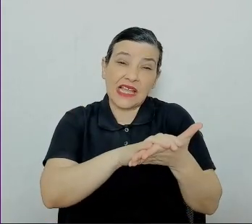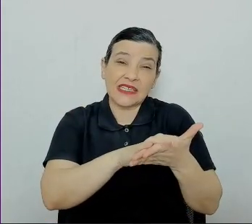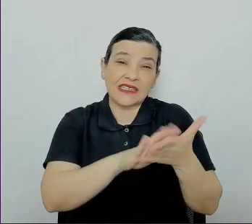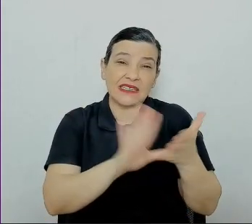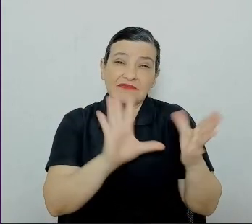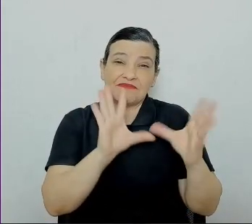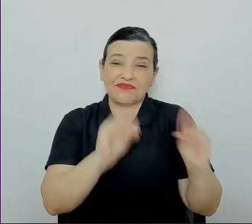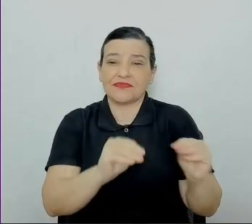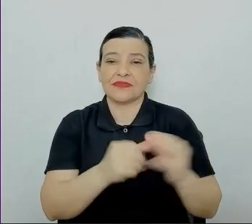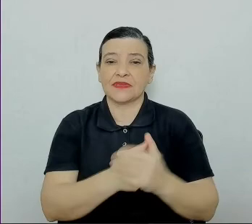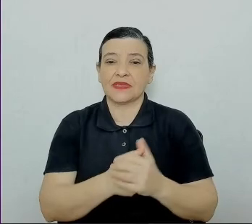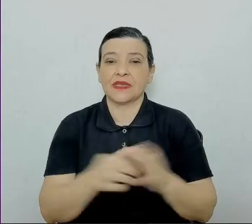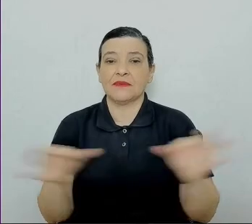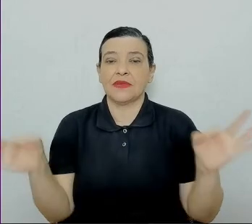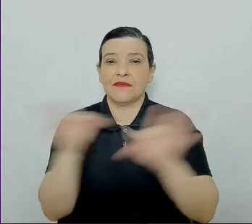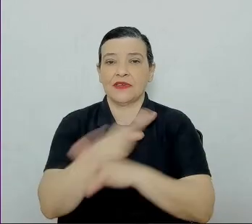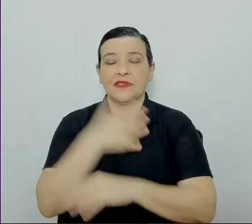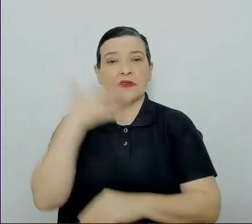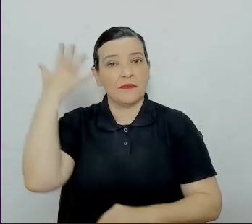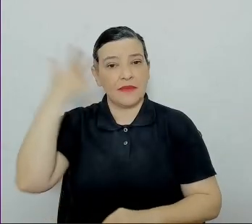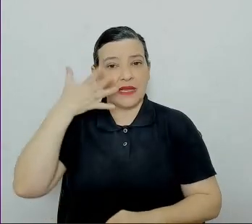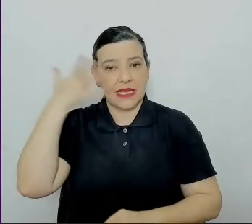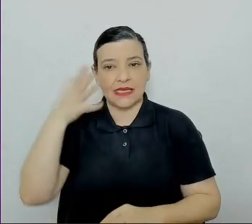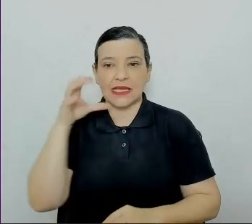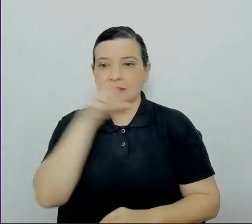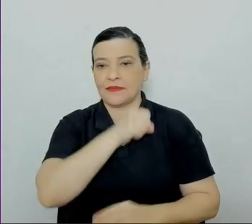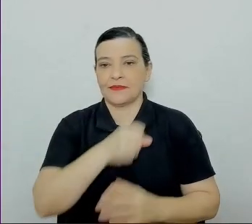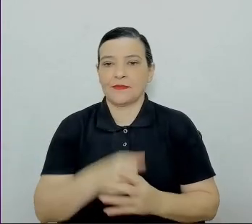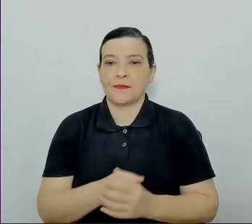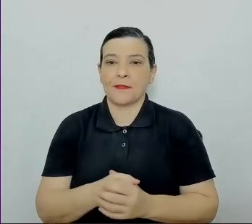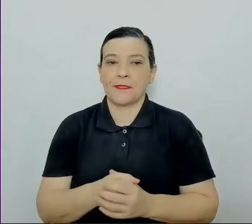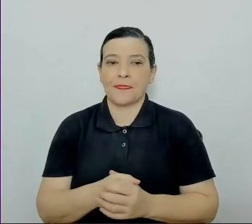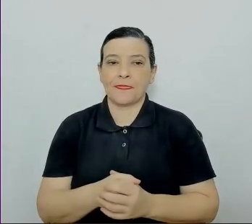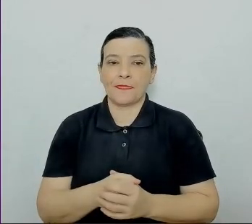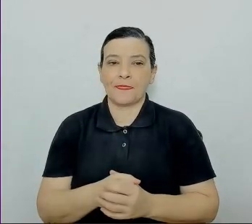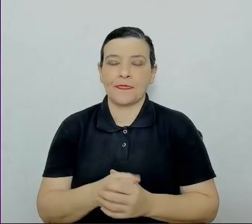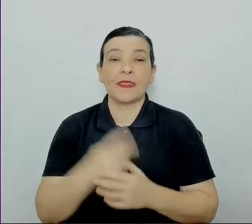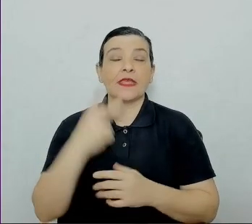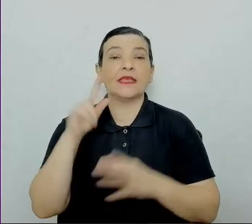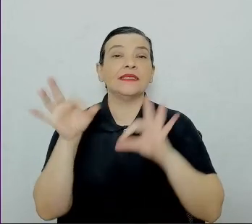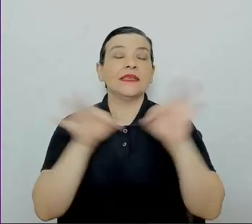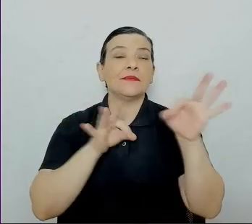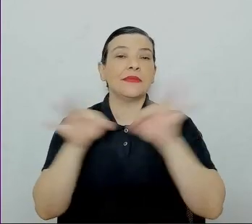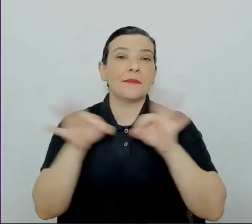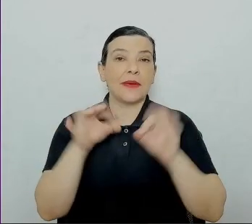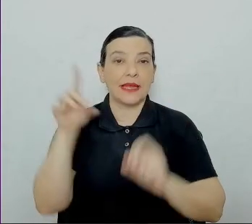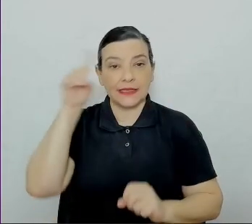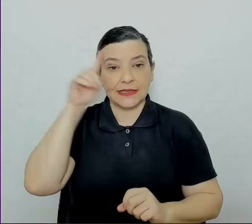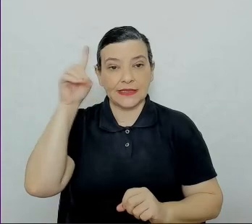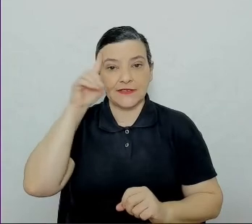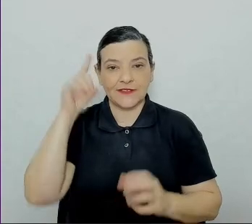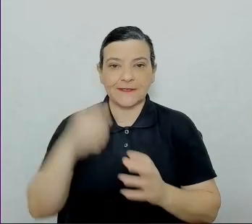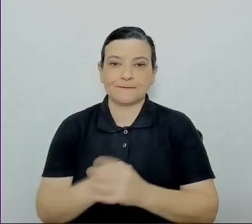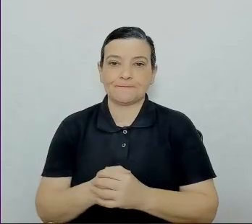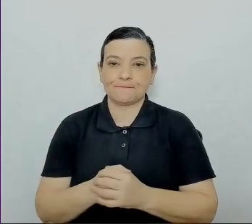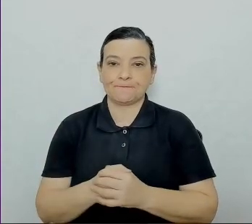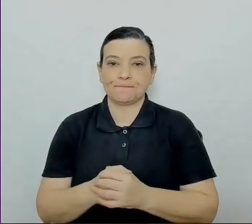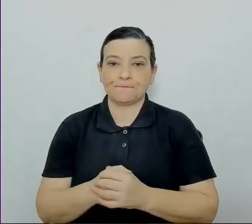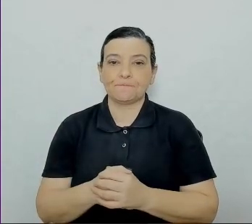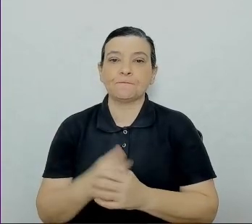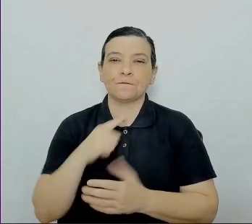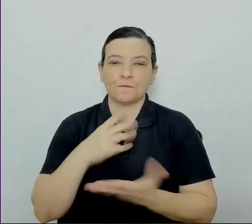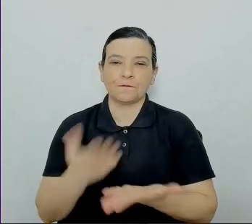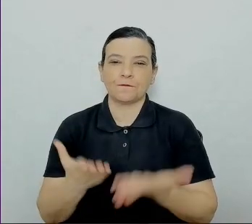E para fechar aqui a palestra, essa parte é bem mais rápida. É como você pode se preparar para o dia a dia. Existe esse